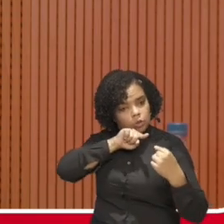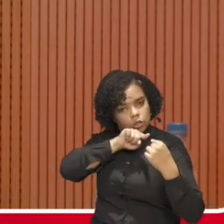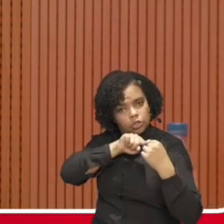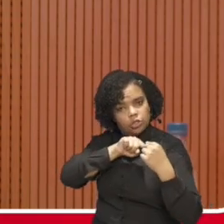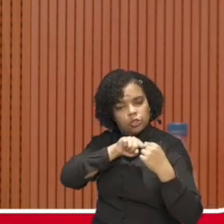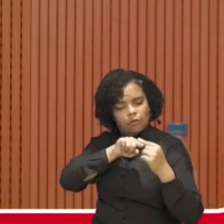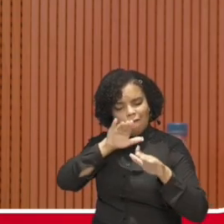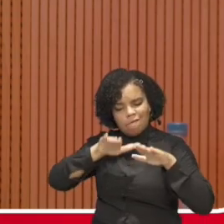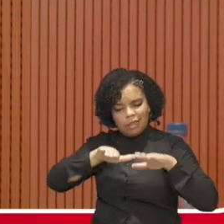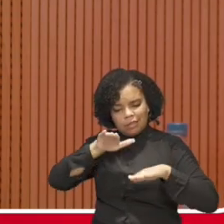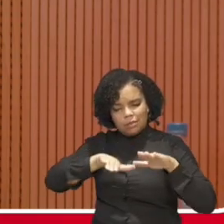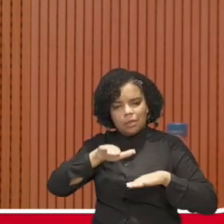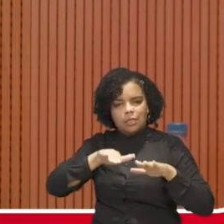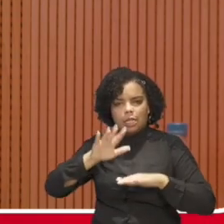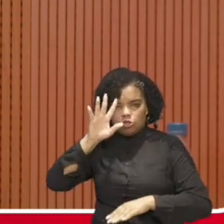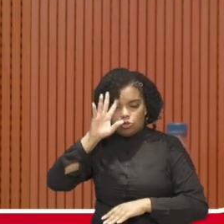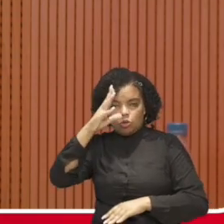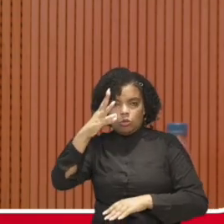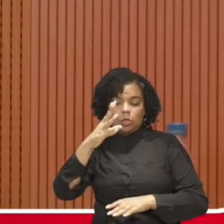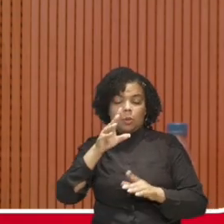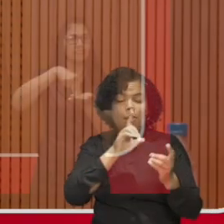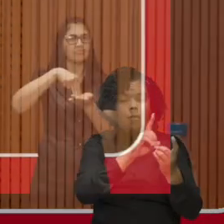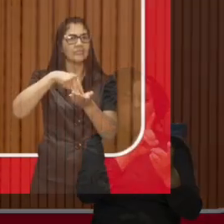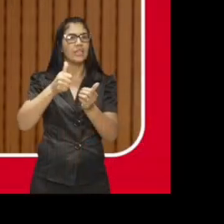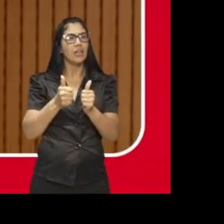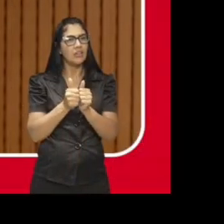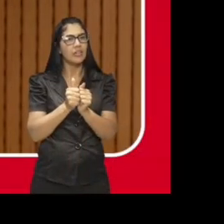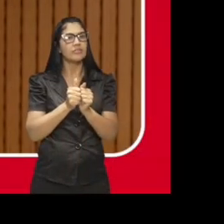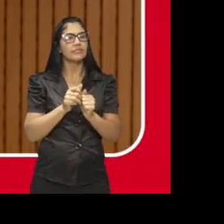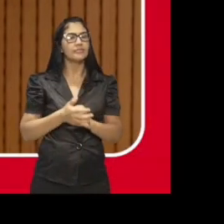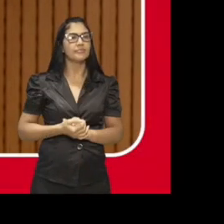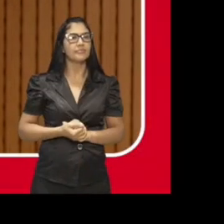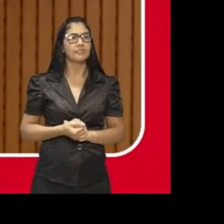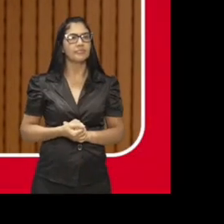de soluções para atender diferentes necessidades.